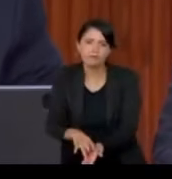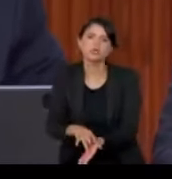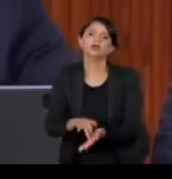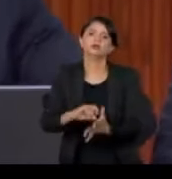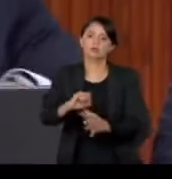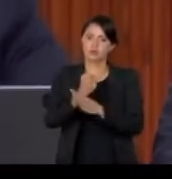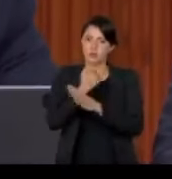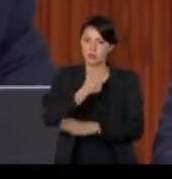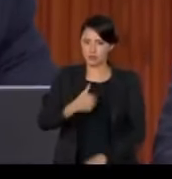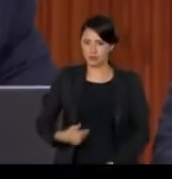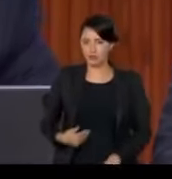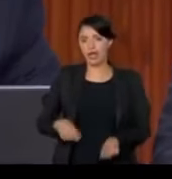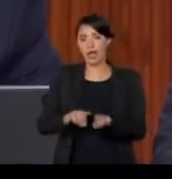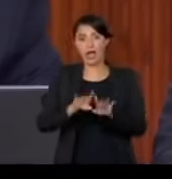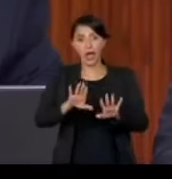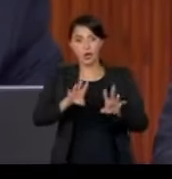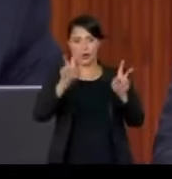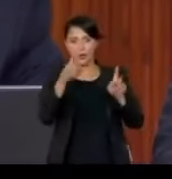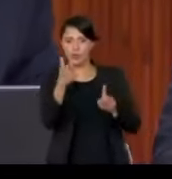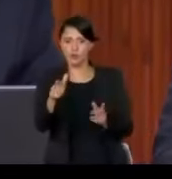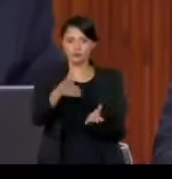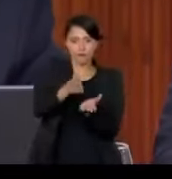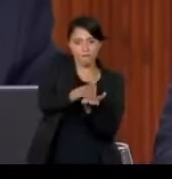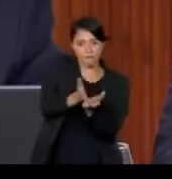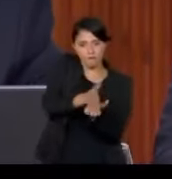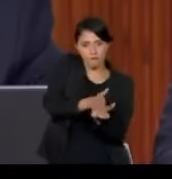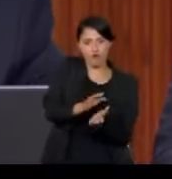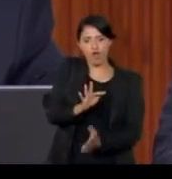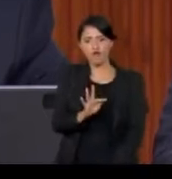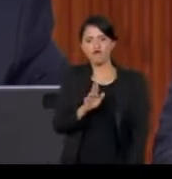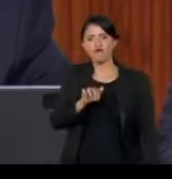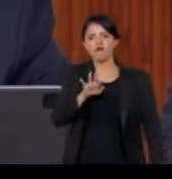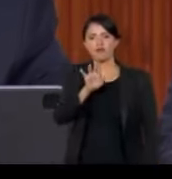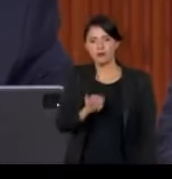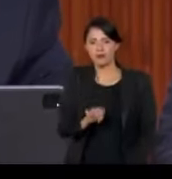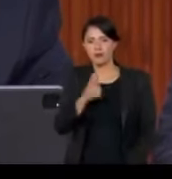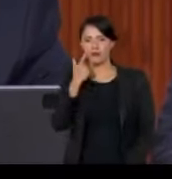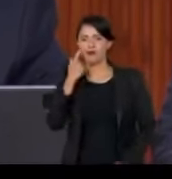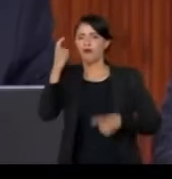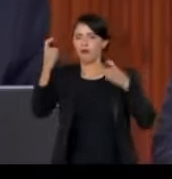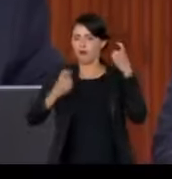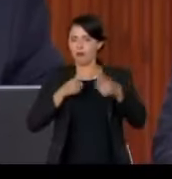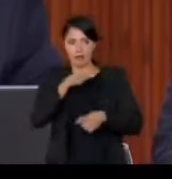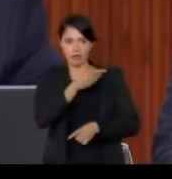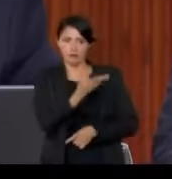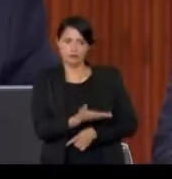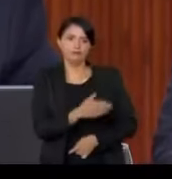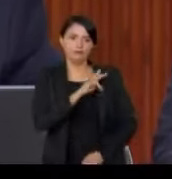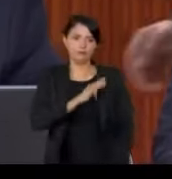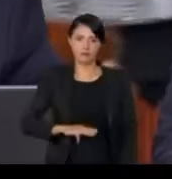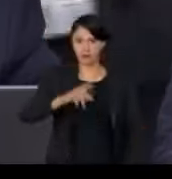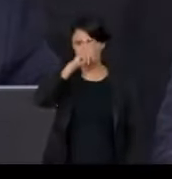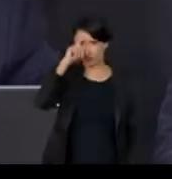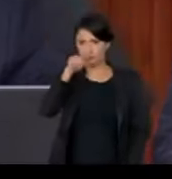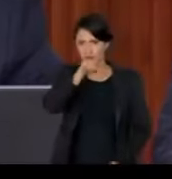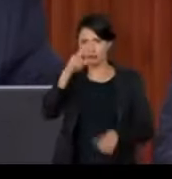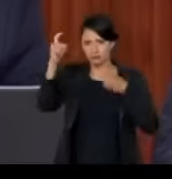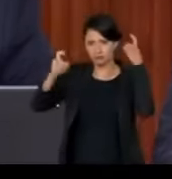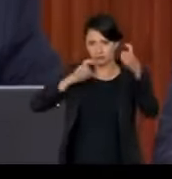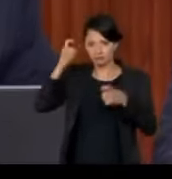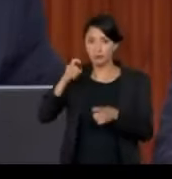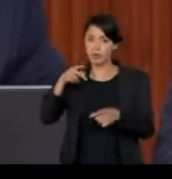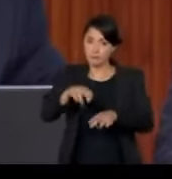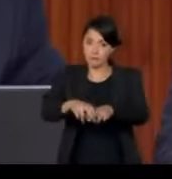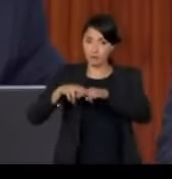Com relação à fronteira, nos preocupa, e eu vejo que é uma preocupação do ministro Lewandowski também, por isso a questão da polícia